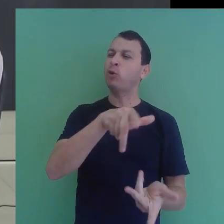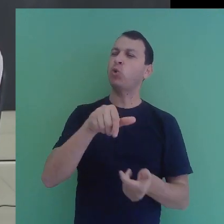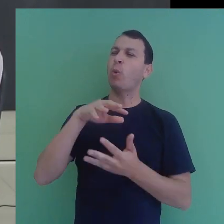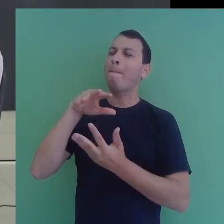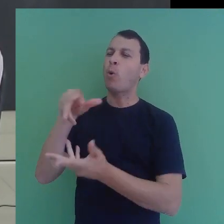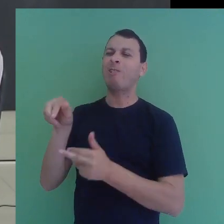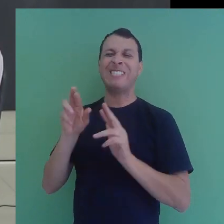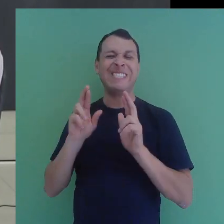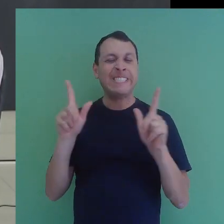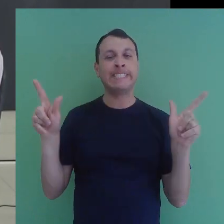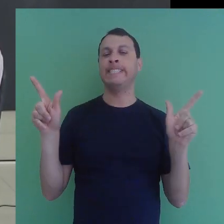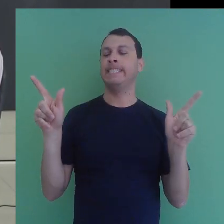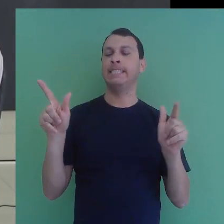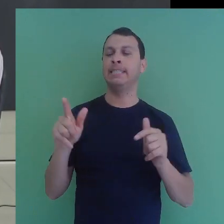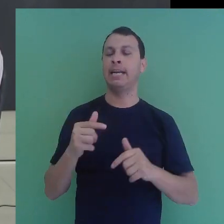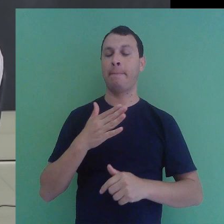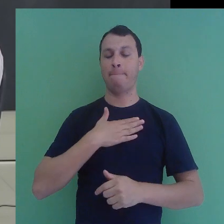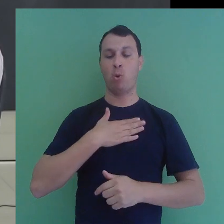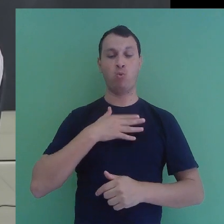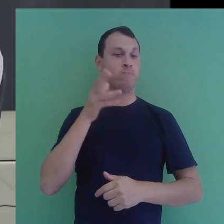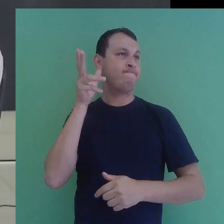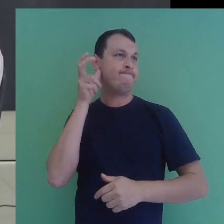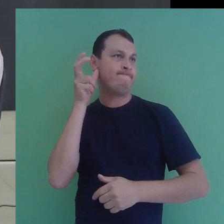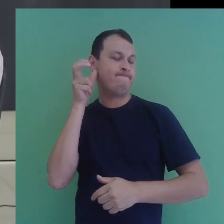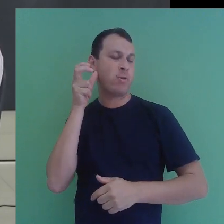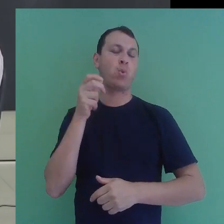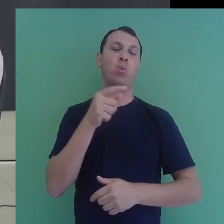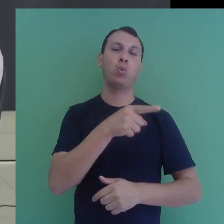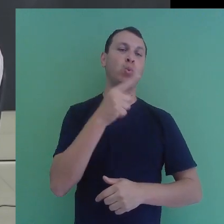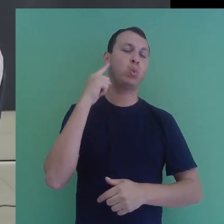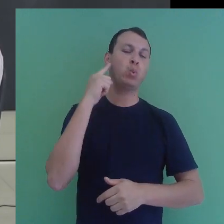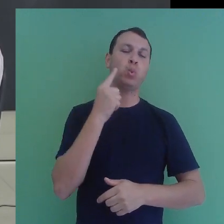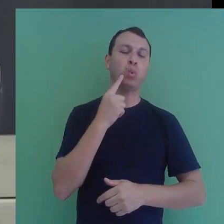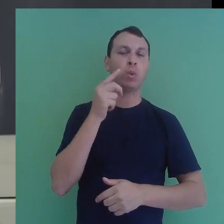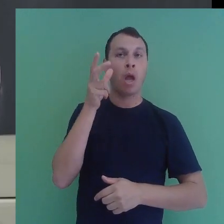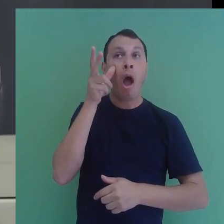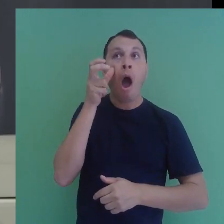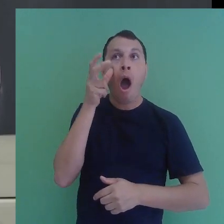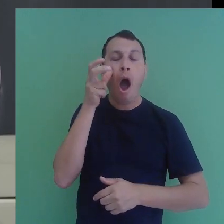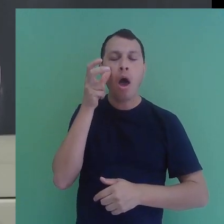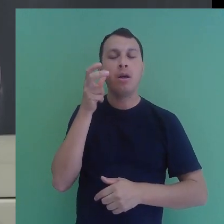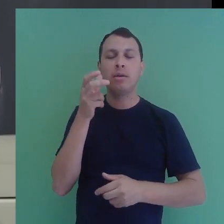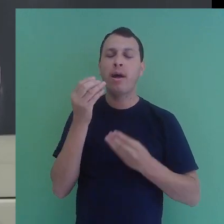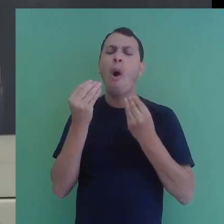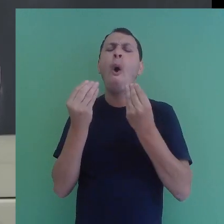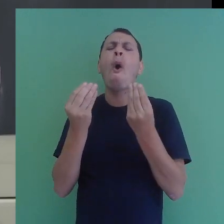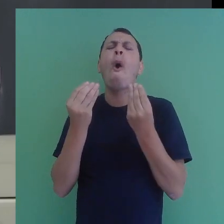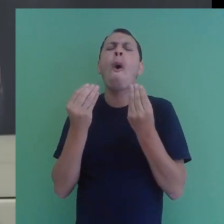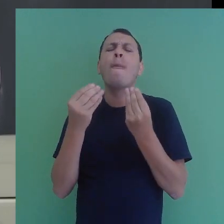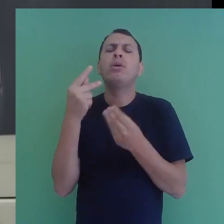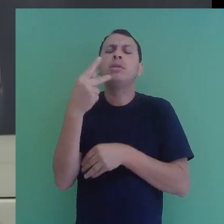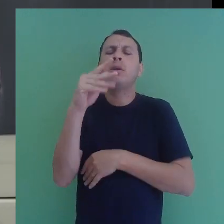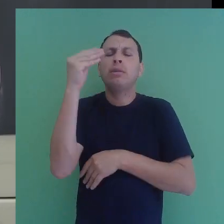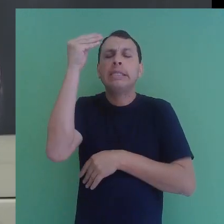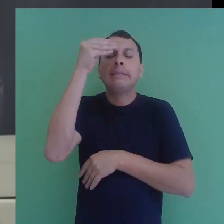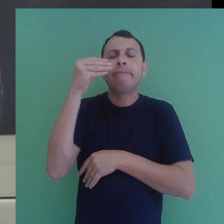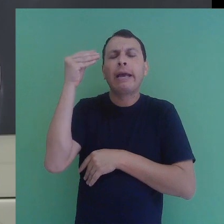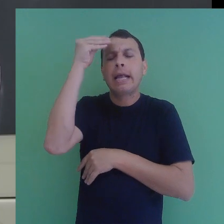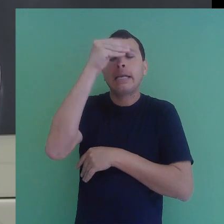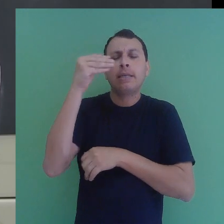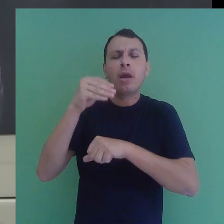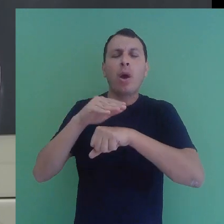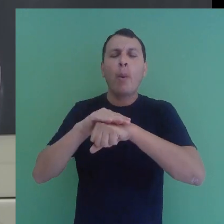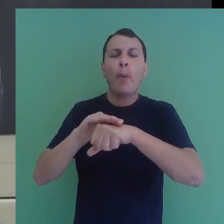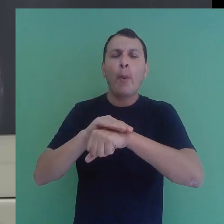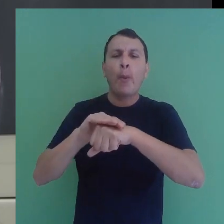porque pra mim é tudo na audição, né, e os surdos, eles são muito visuais. E como que foi, assim, essa experiência de você se comunicando ali